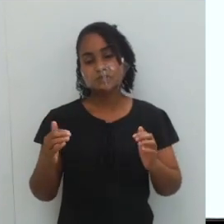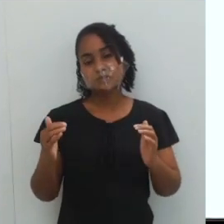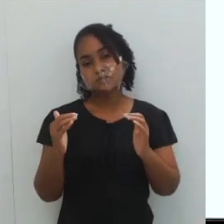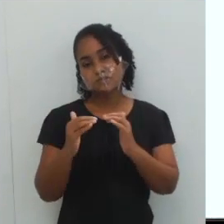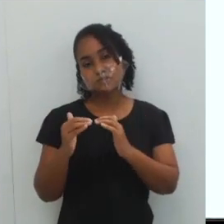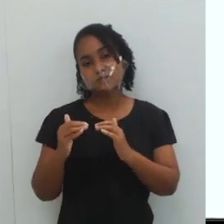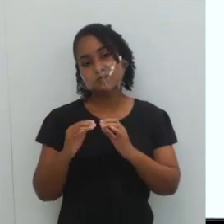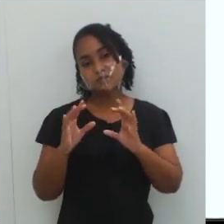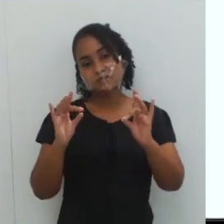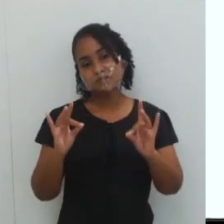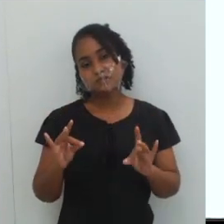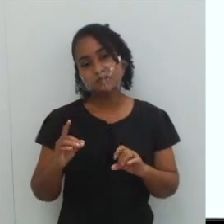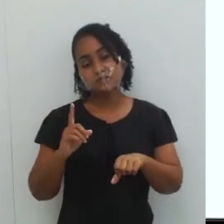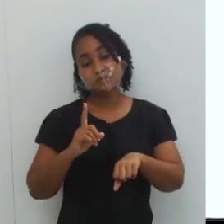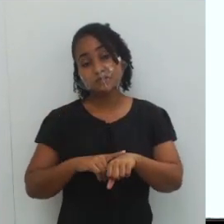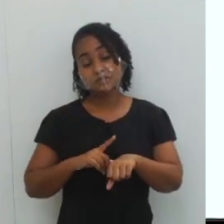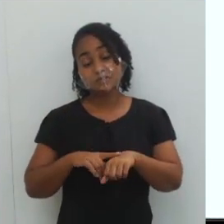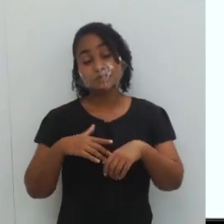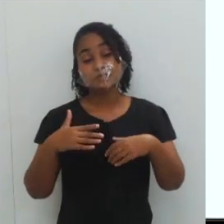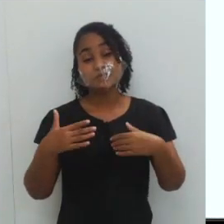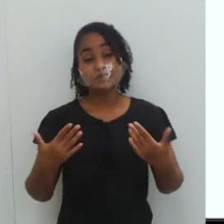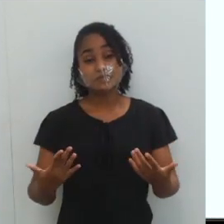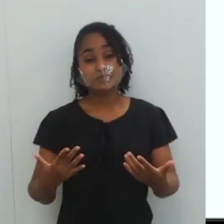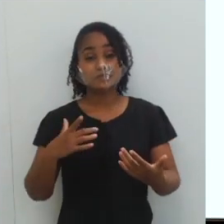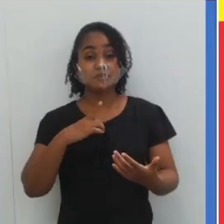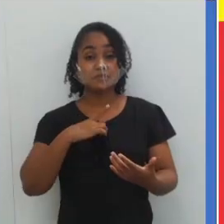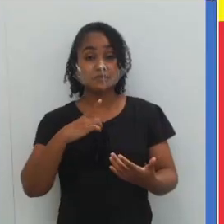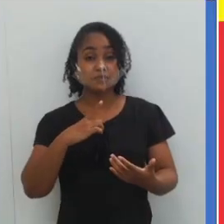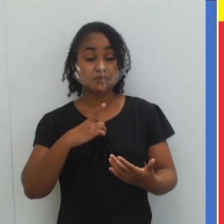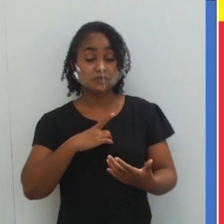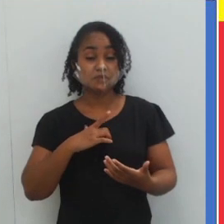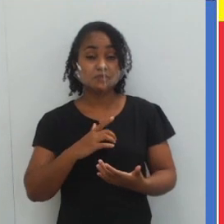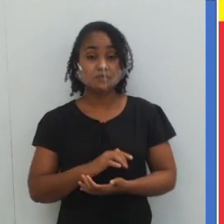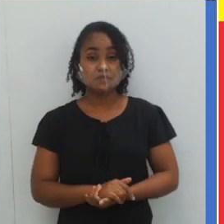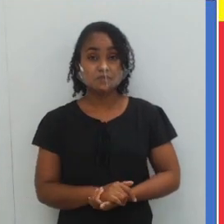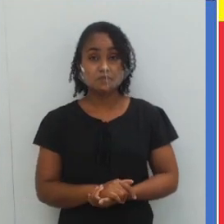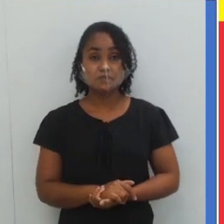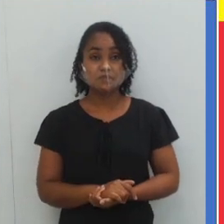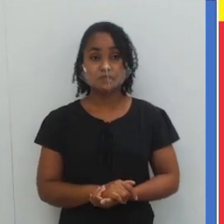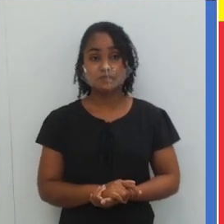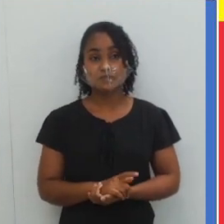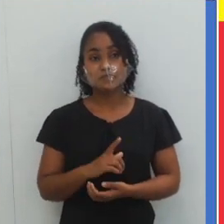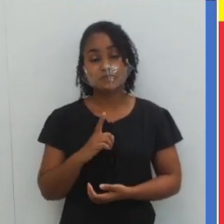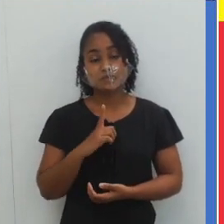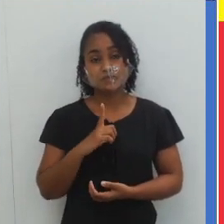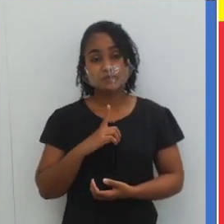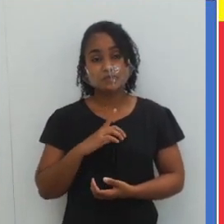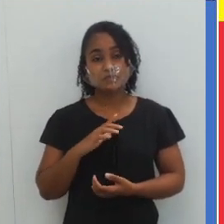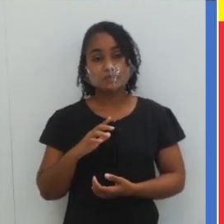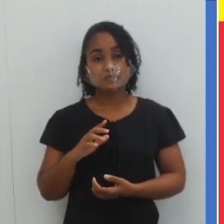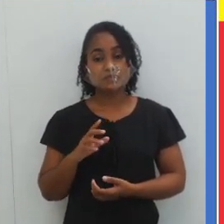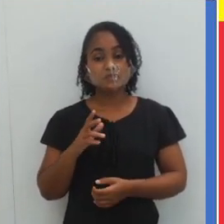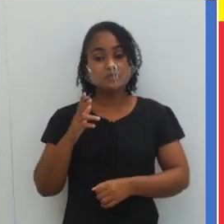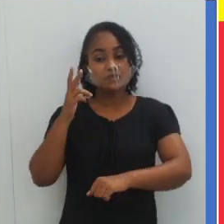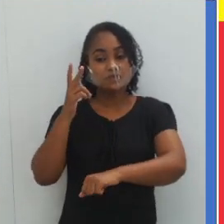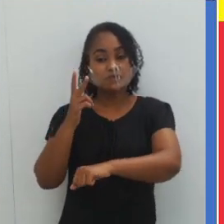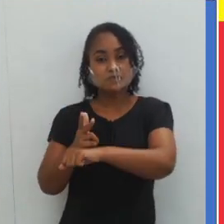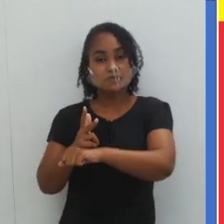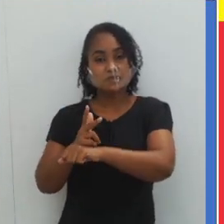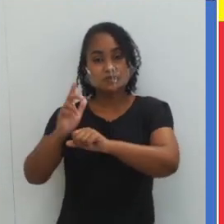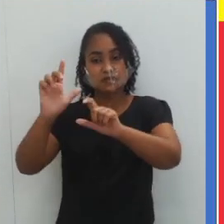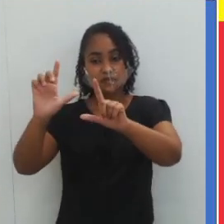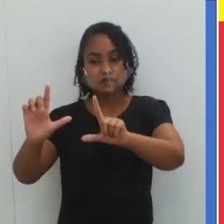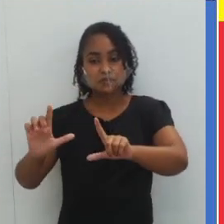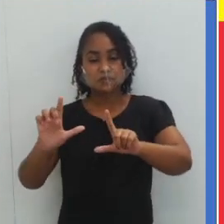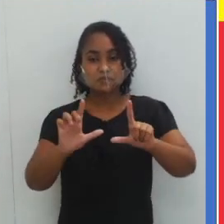dele conforme cada tempo. Por isso que o watch, na sentença, ele fica watched